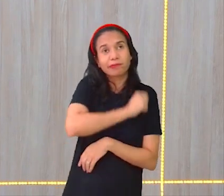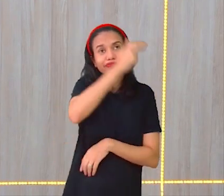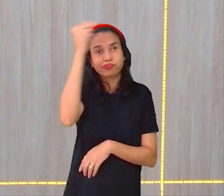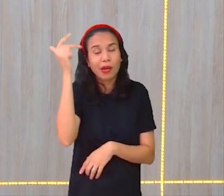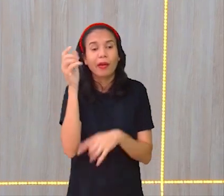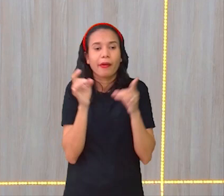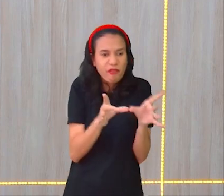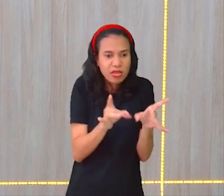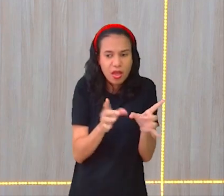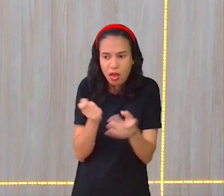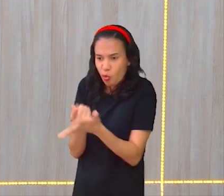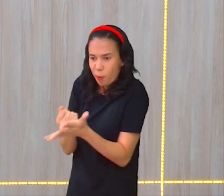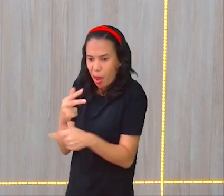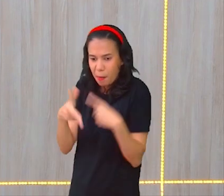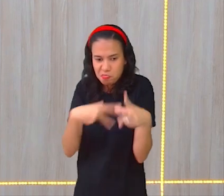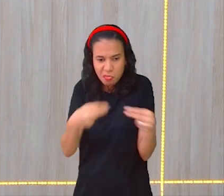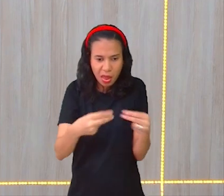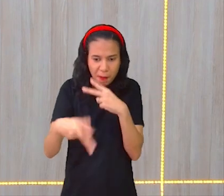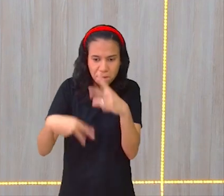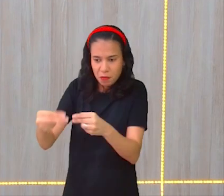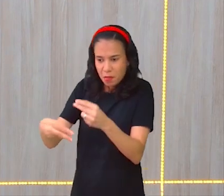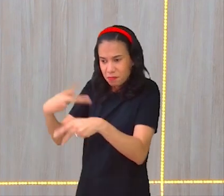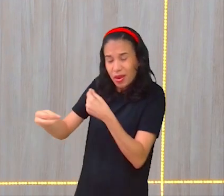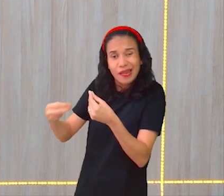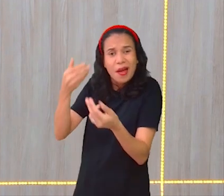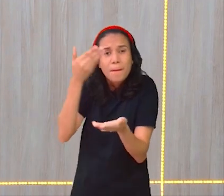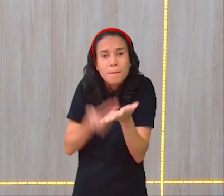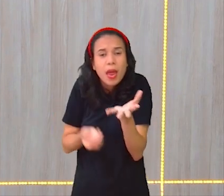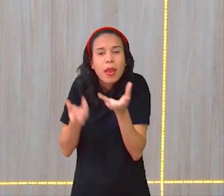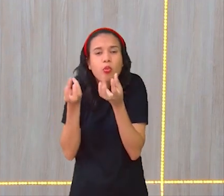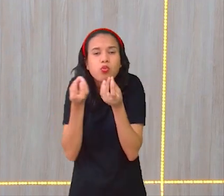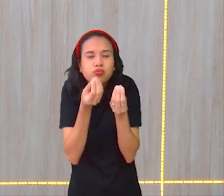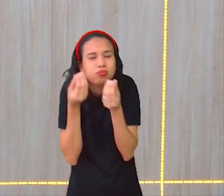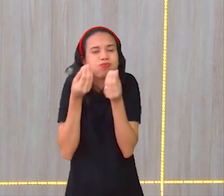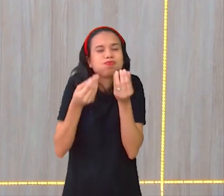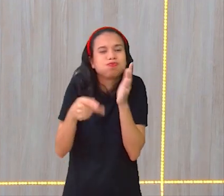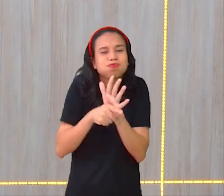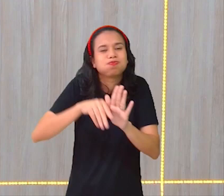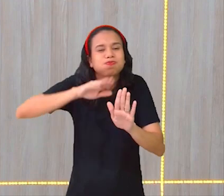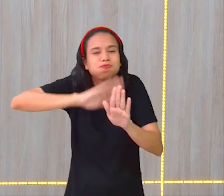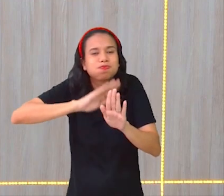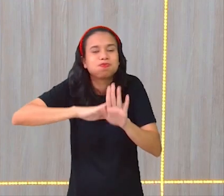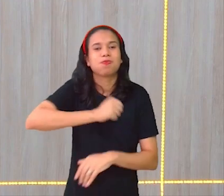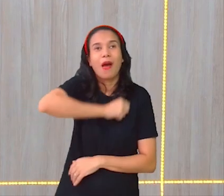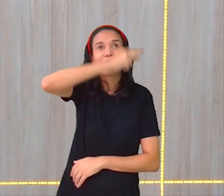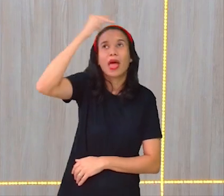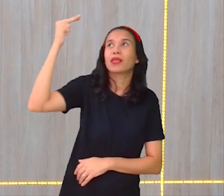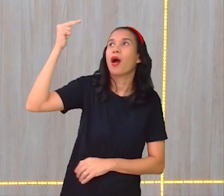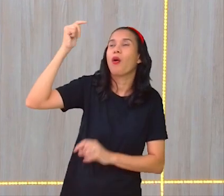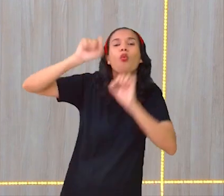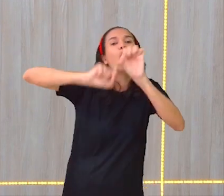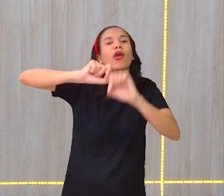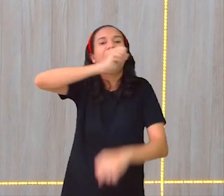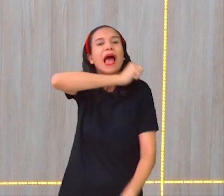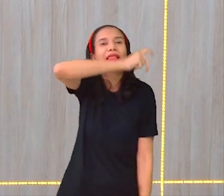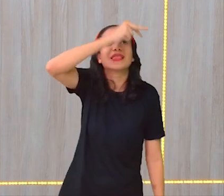do comprar e do dar presentes, ela acaba tirando um pouco o espírito do Natal, o que é o